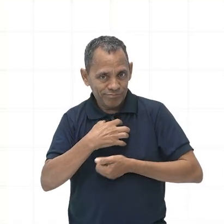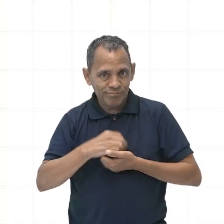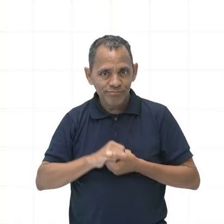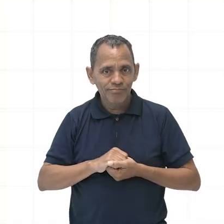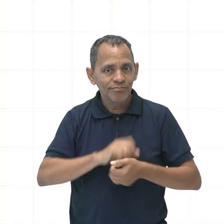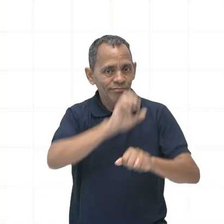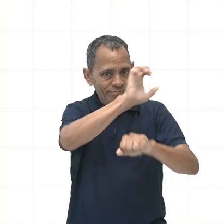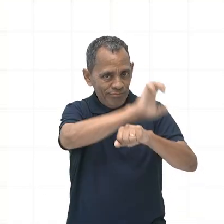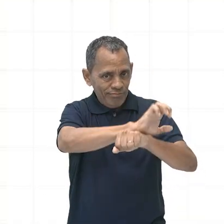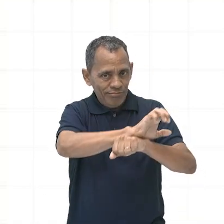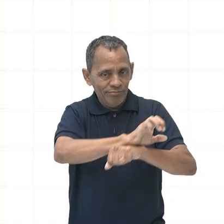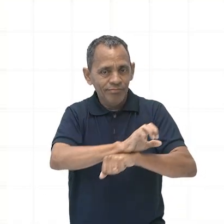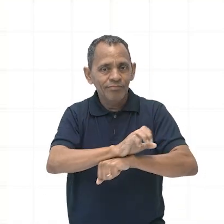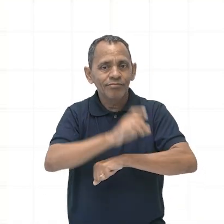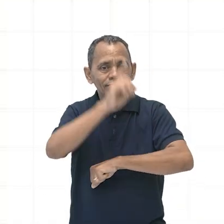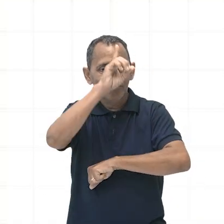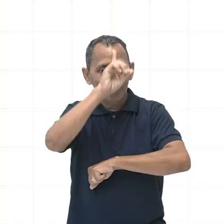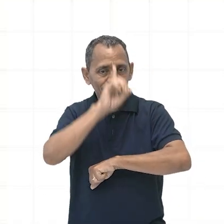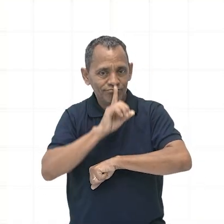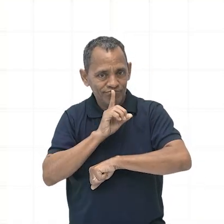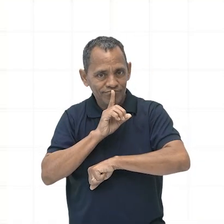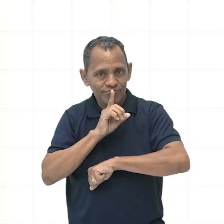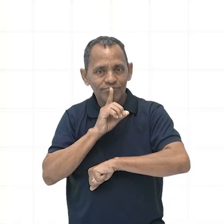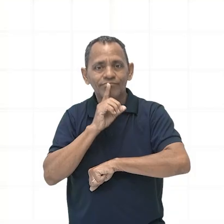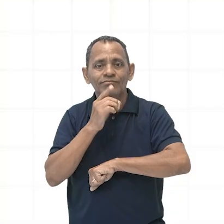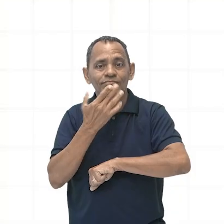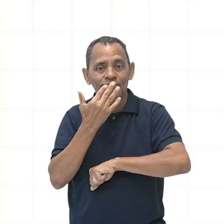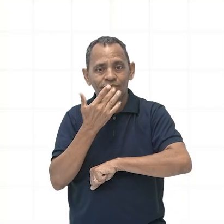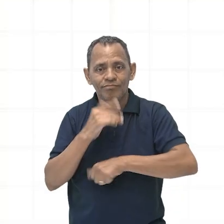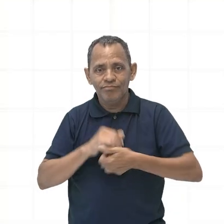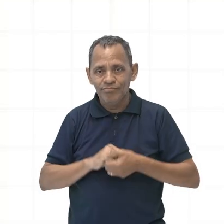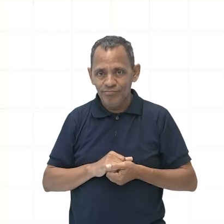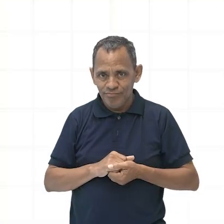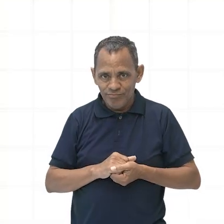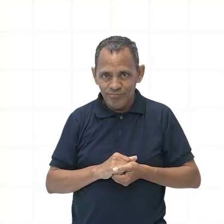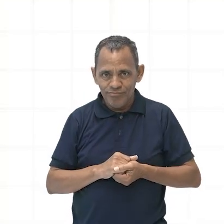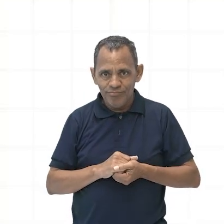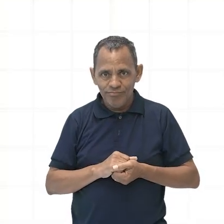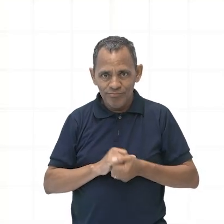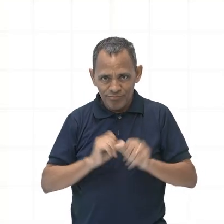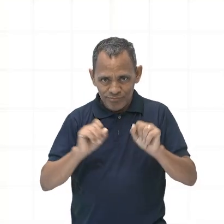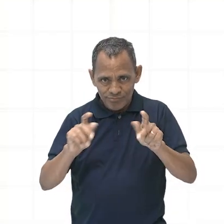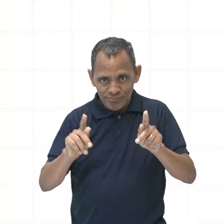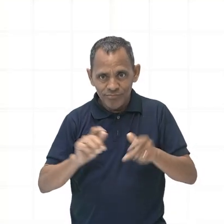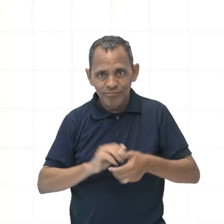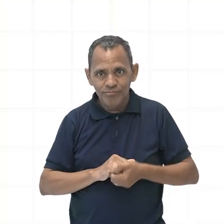estava numa cor amarela. Então, aqui é o estado da Bahia. Tudo bem?